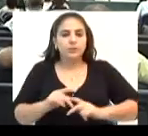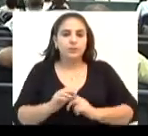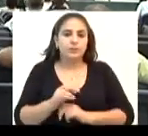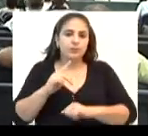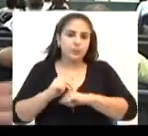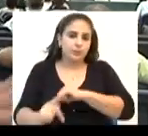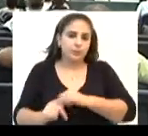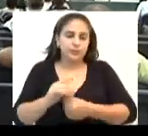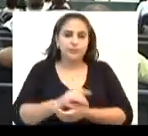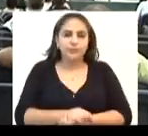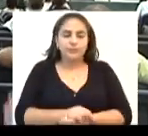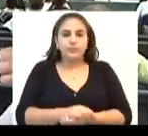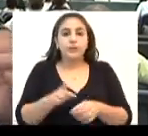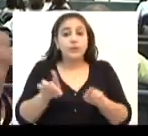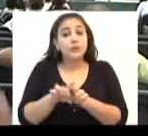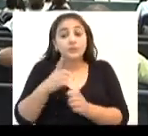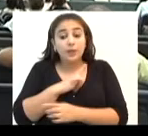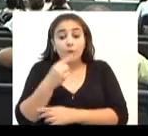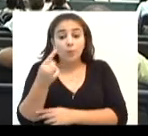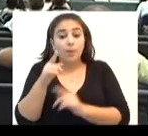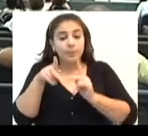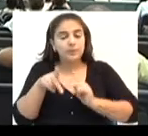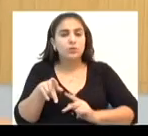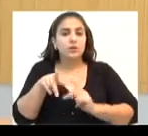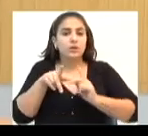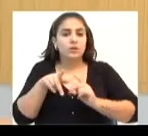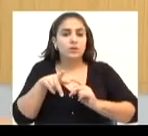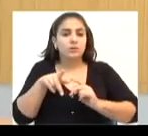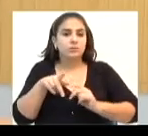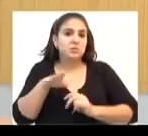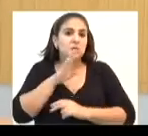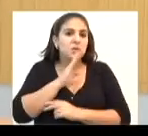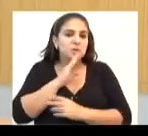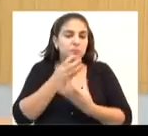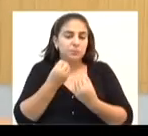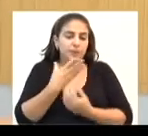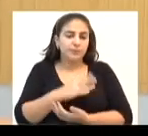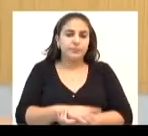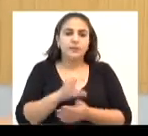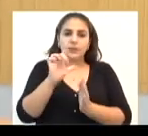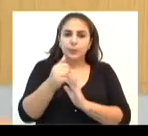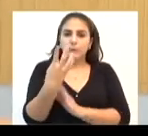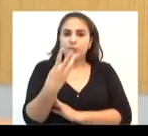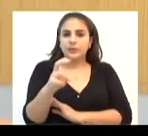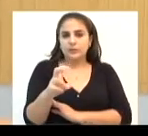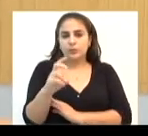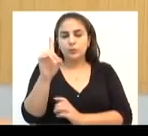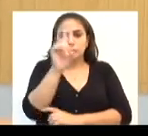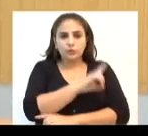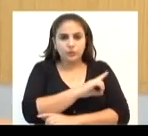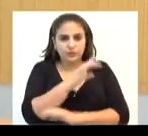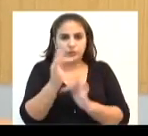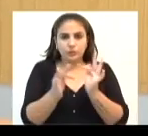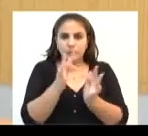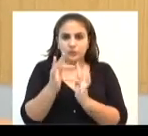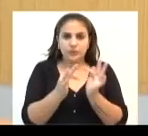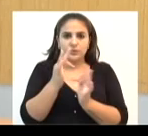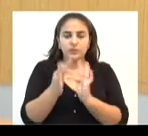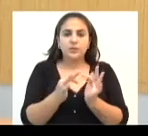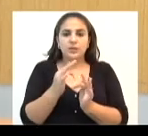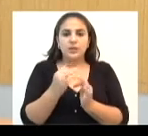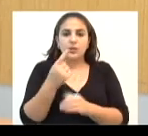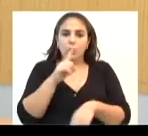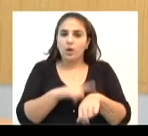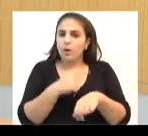sim uma pessoa que Passo Fundo conhece muito bem. E depois de 45 dias de funcionamento em turno